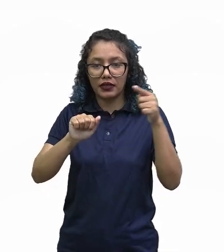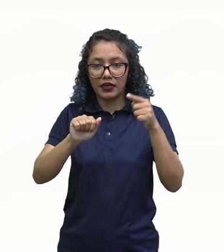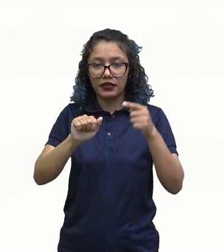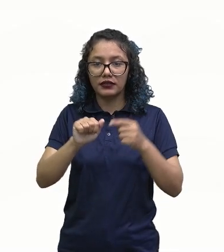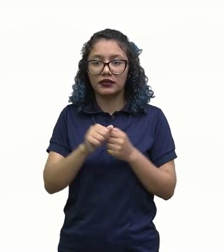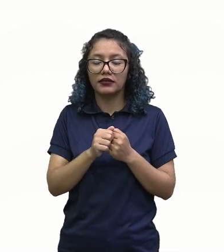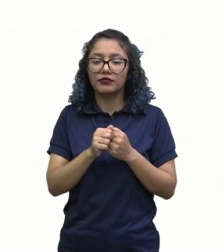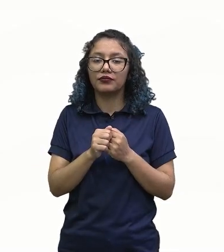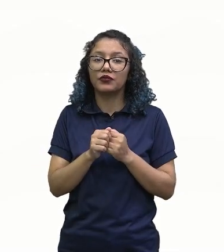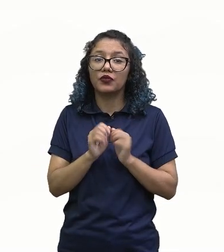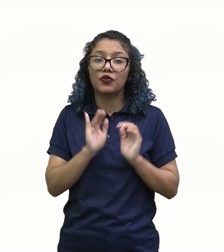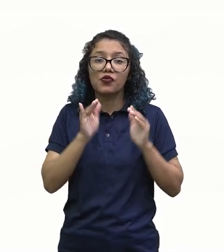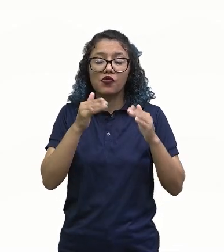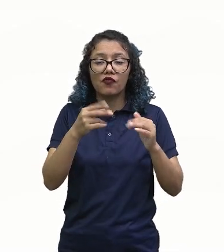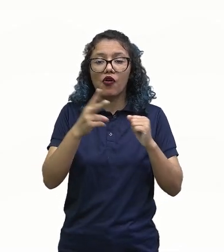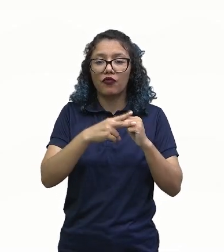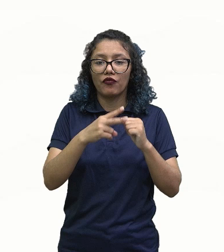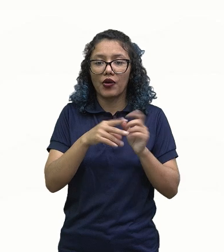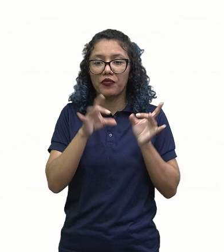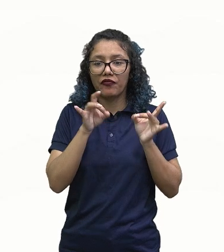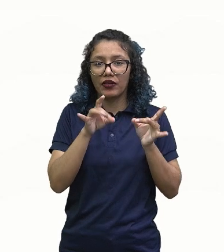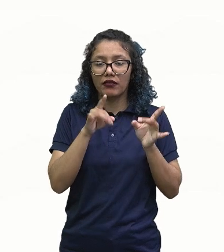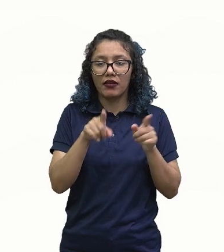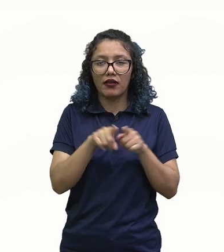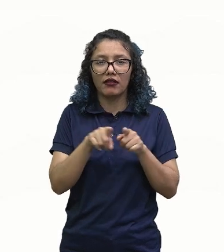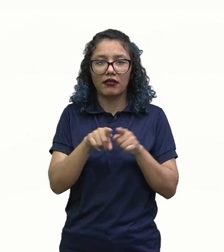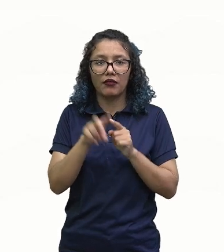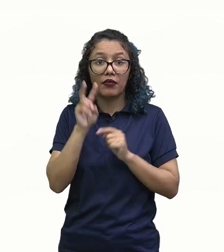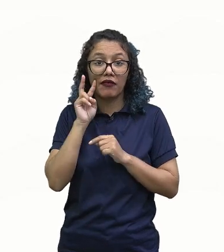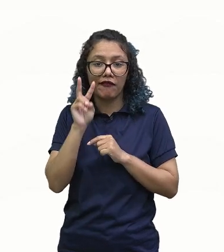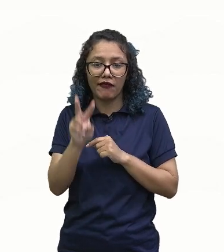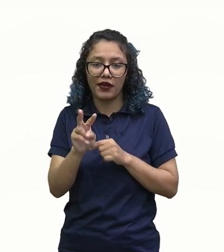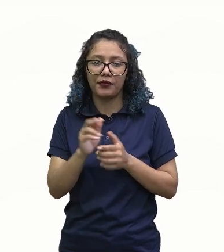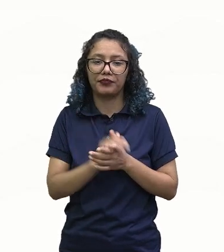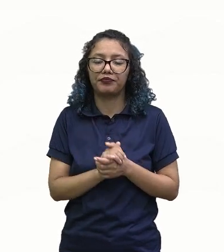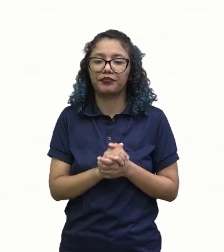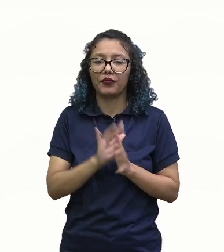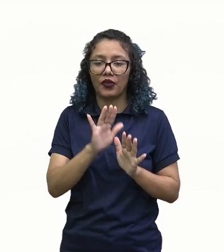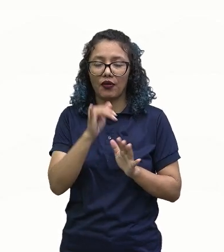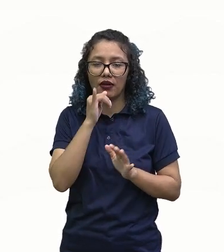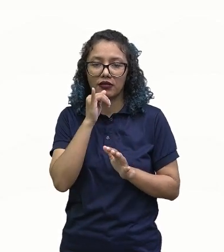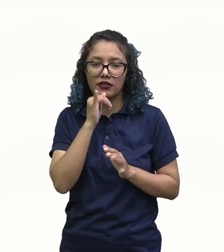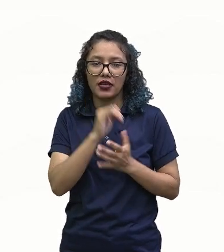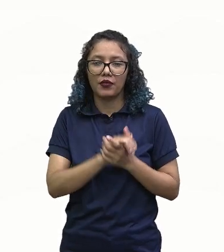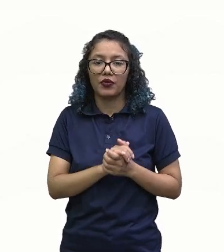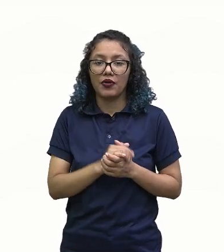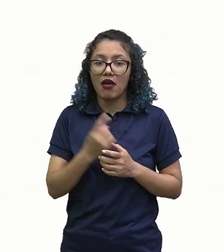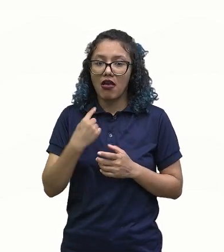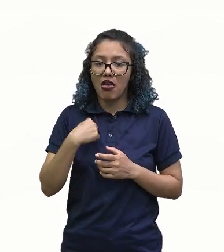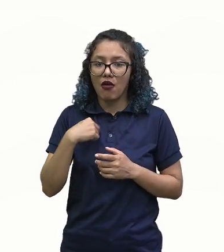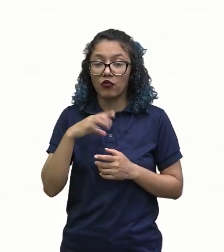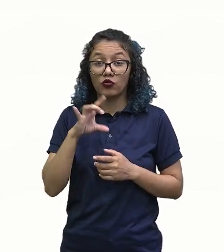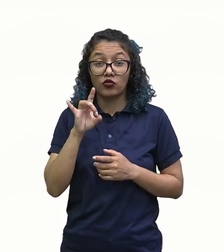ver. Observem bem os exemplos. Olha, eu só vendo à